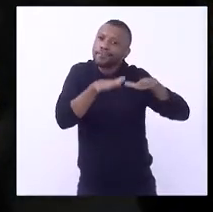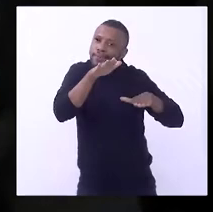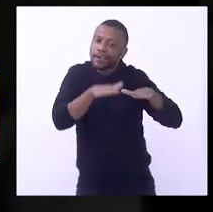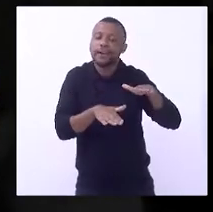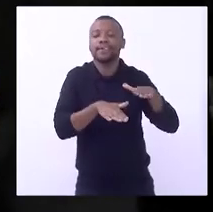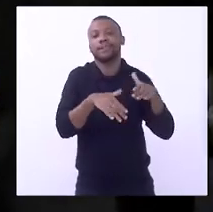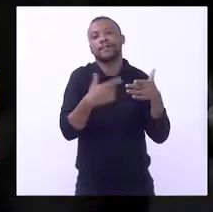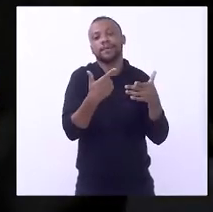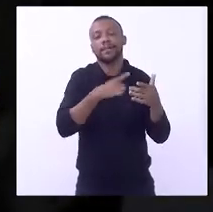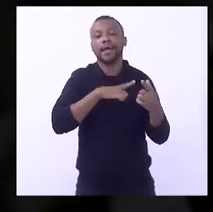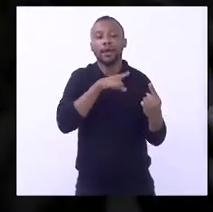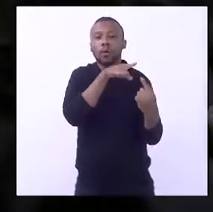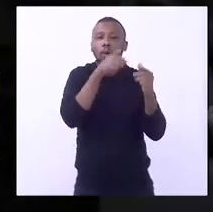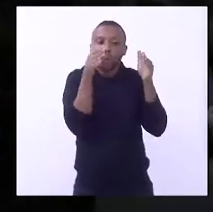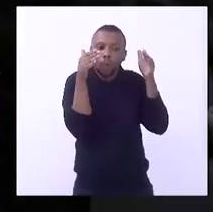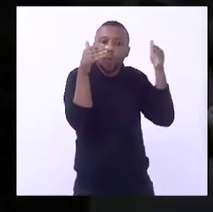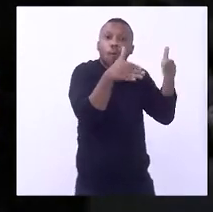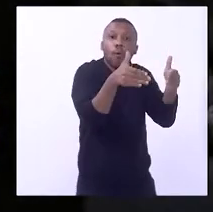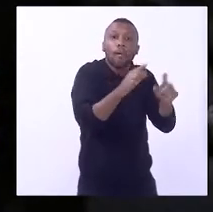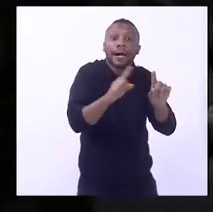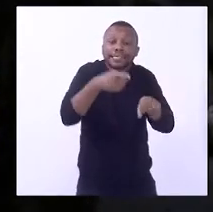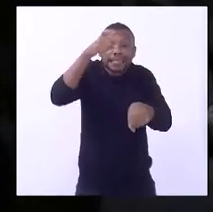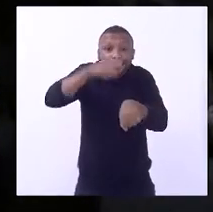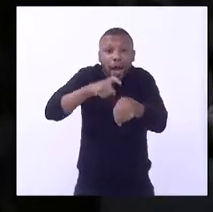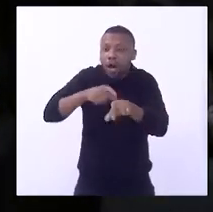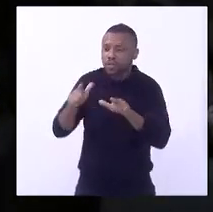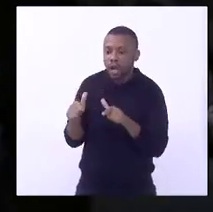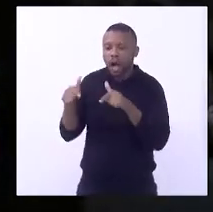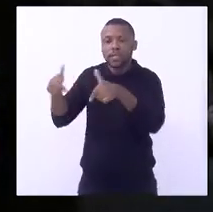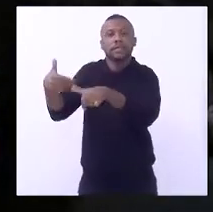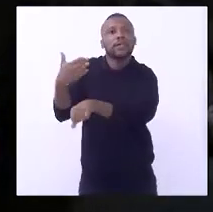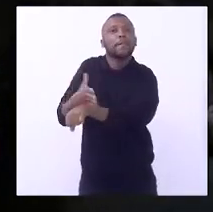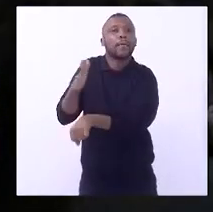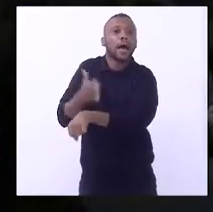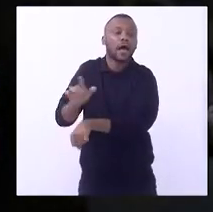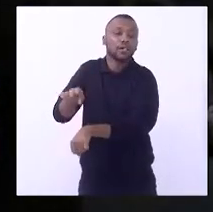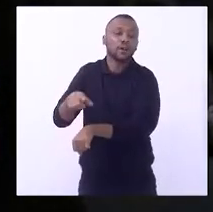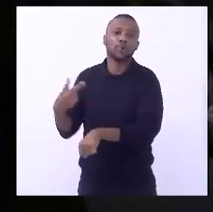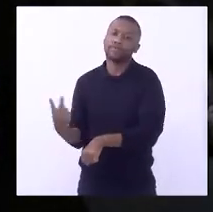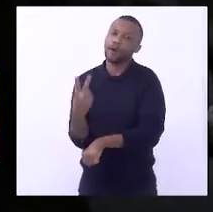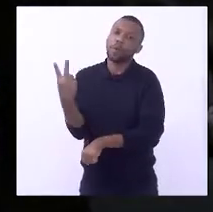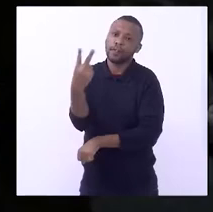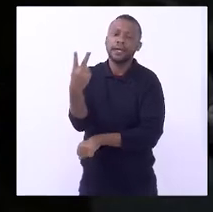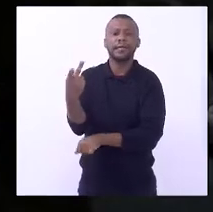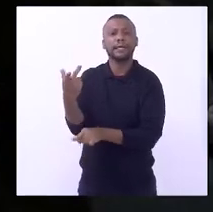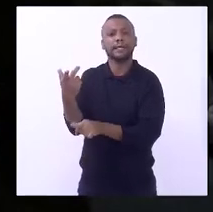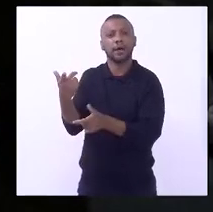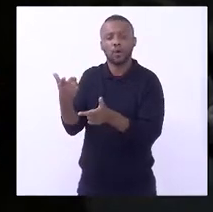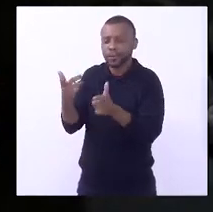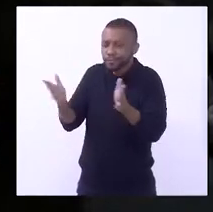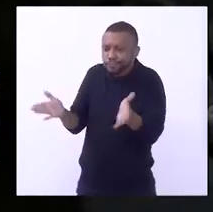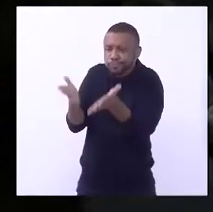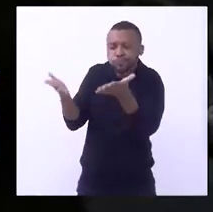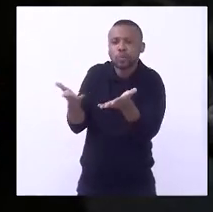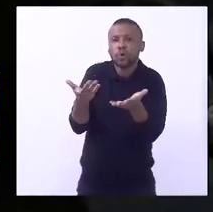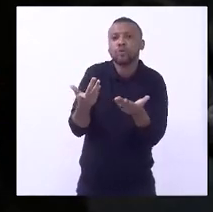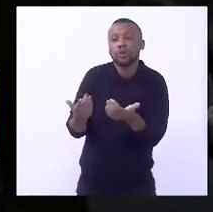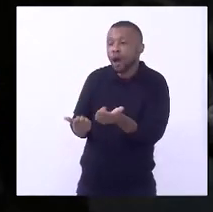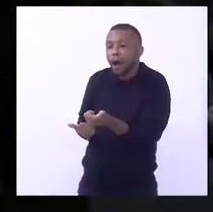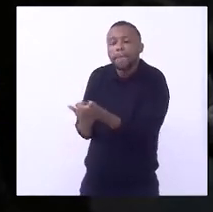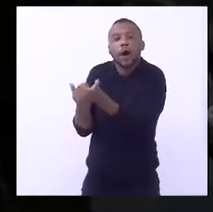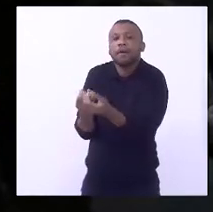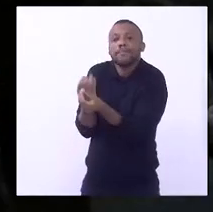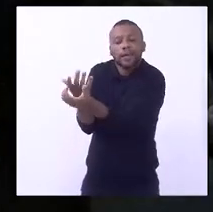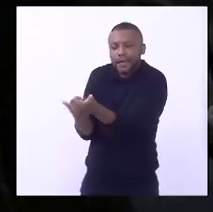amplamente numa direção. Mas na hora do gesto, que é o que valoriza, que é o que viabiliza, que é